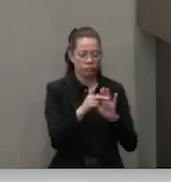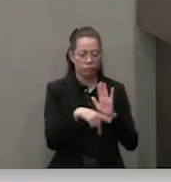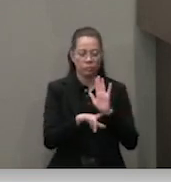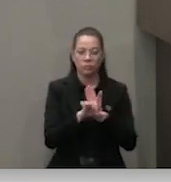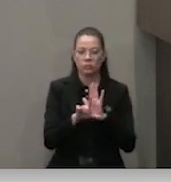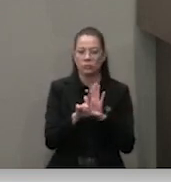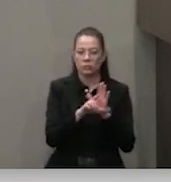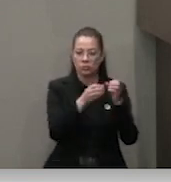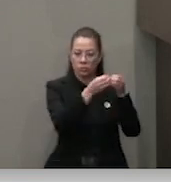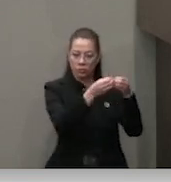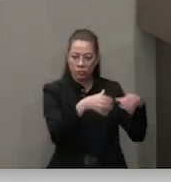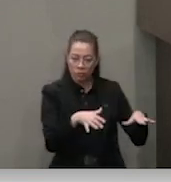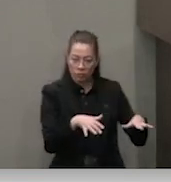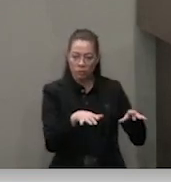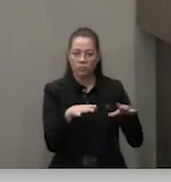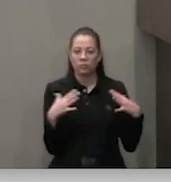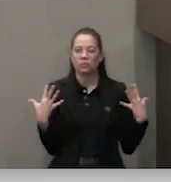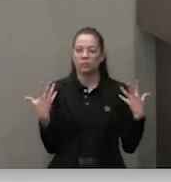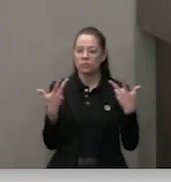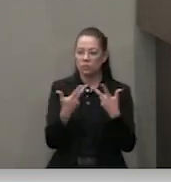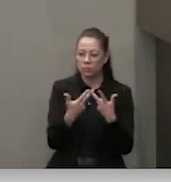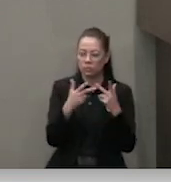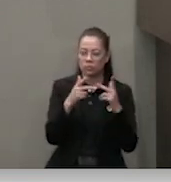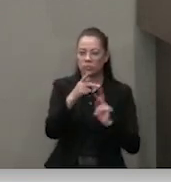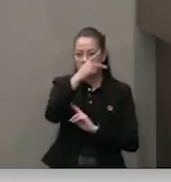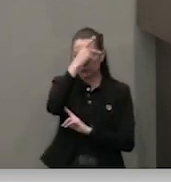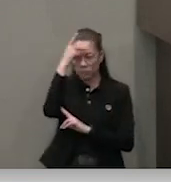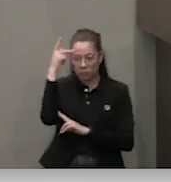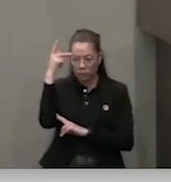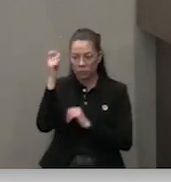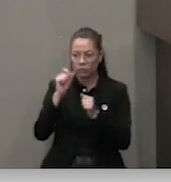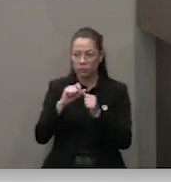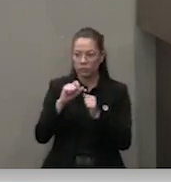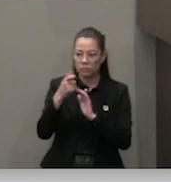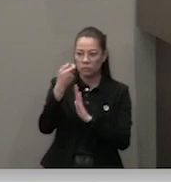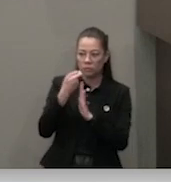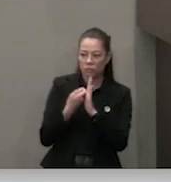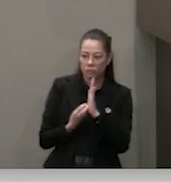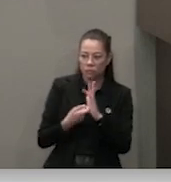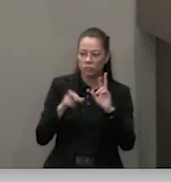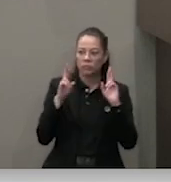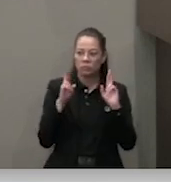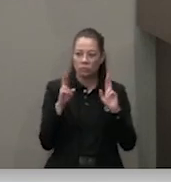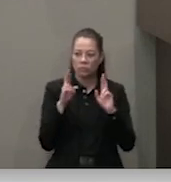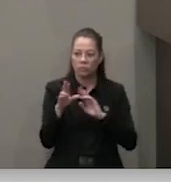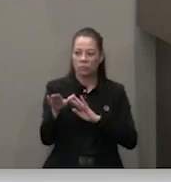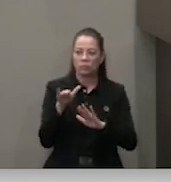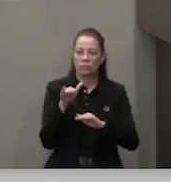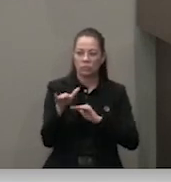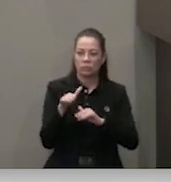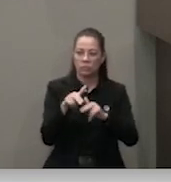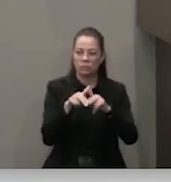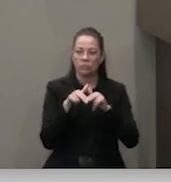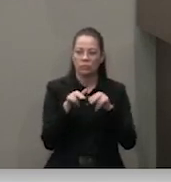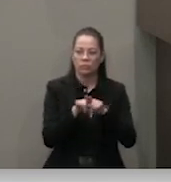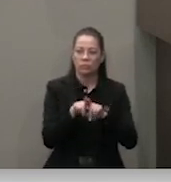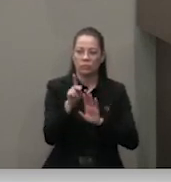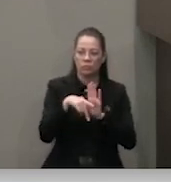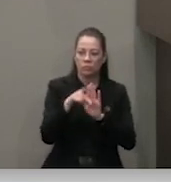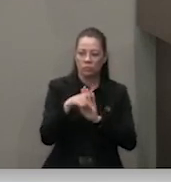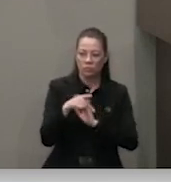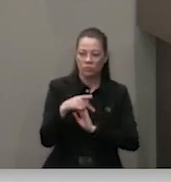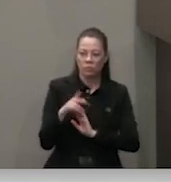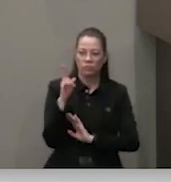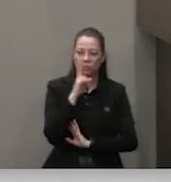vai prejudicar todas as pessoas que fizeram o concurso que estão esperando a homologação e por isso que esse projeto está em